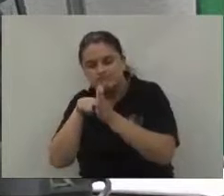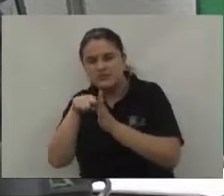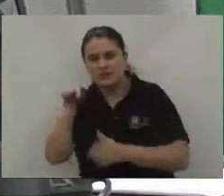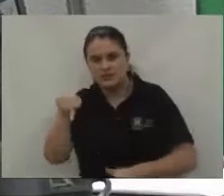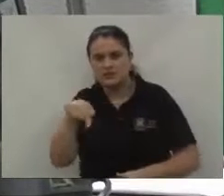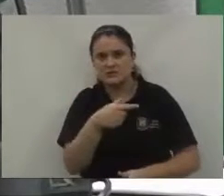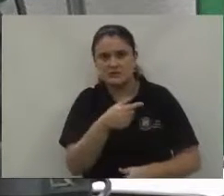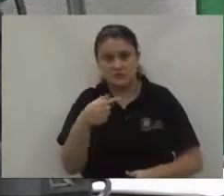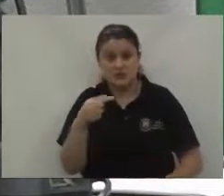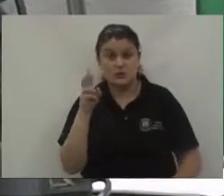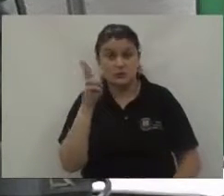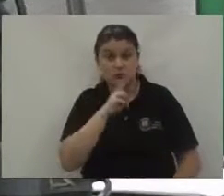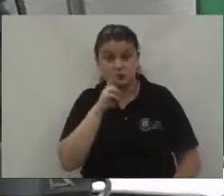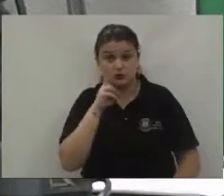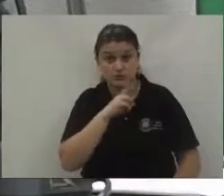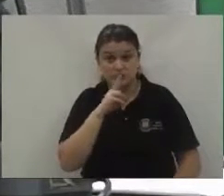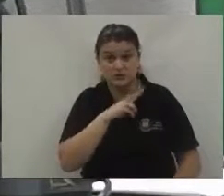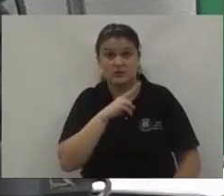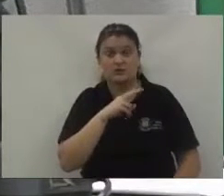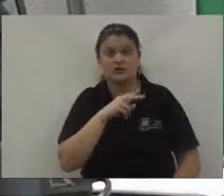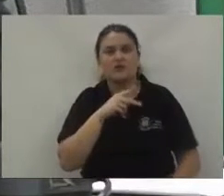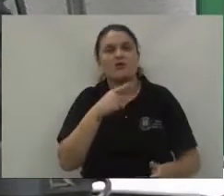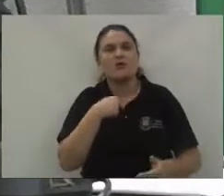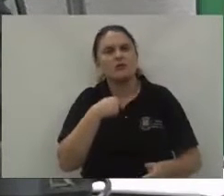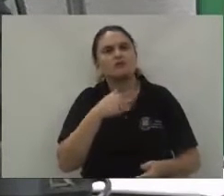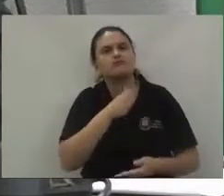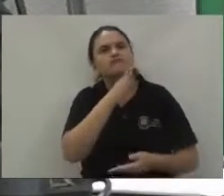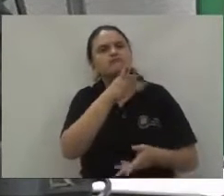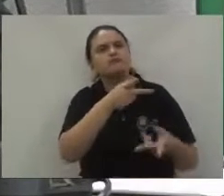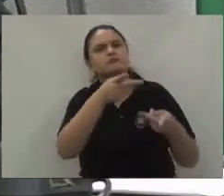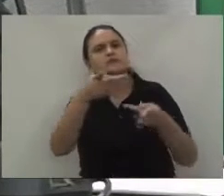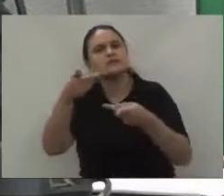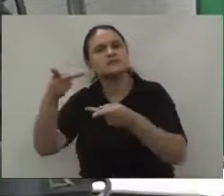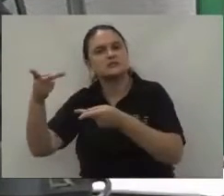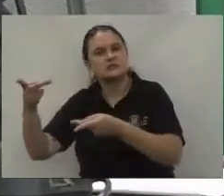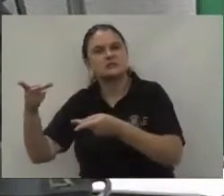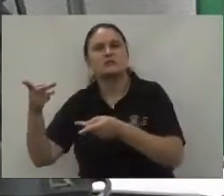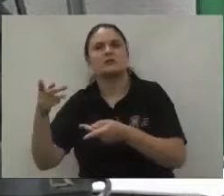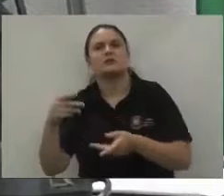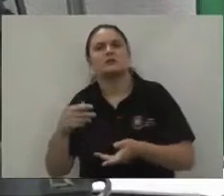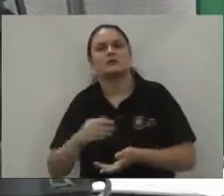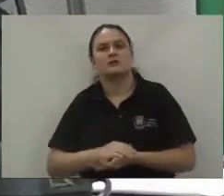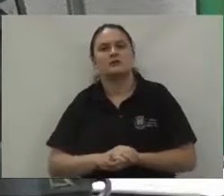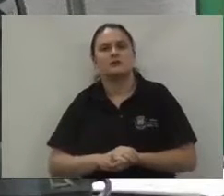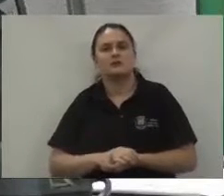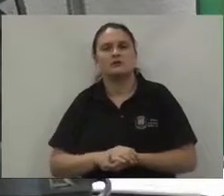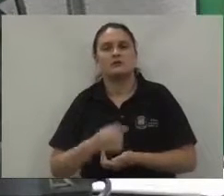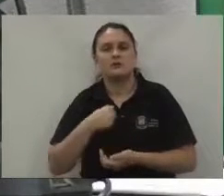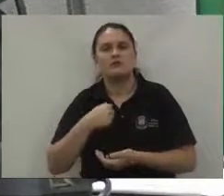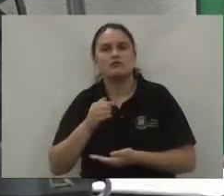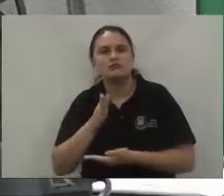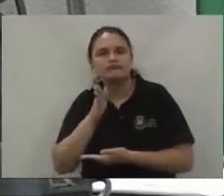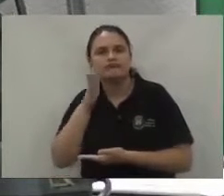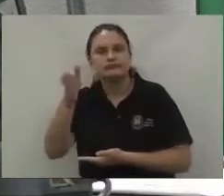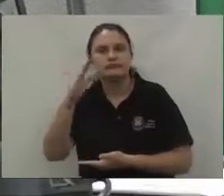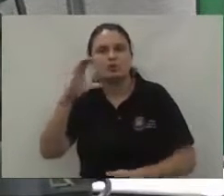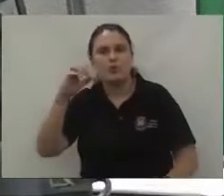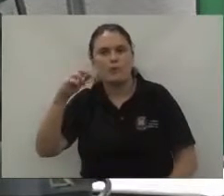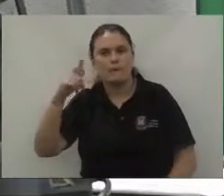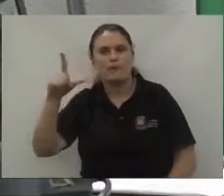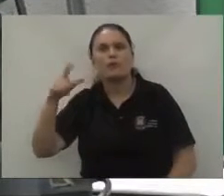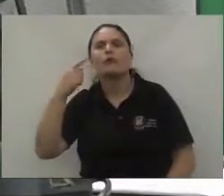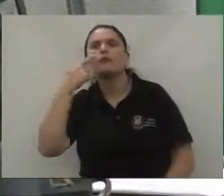semana, urgentemente, visitando, inclusive, a Copel, para ver